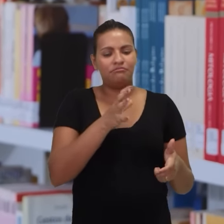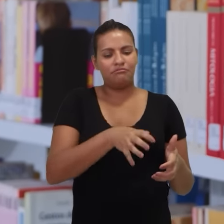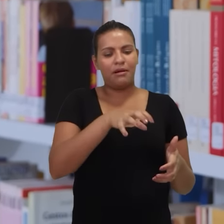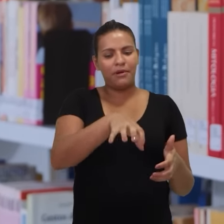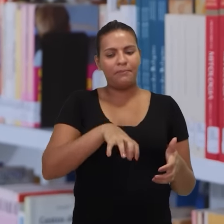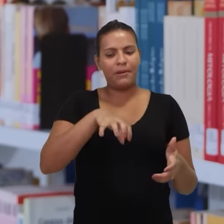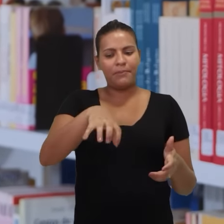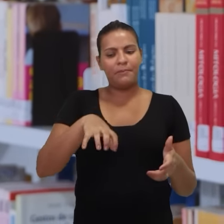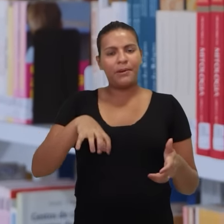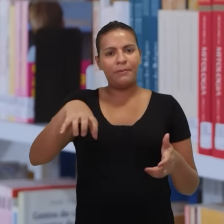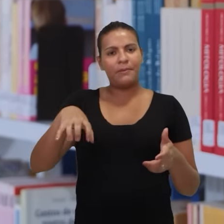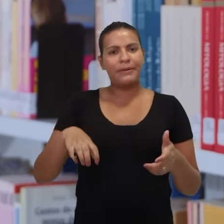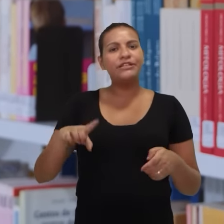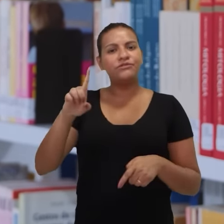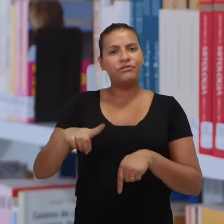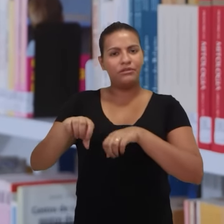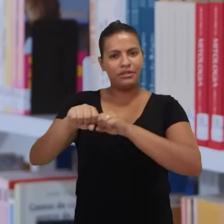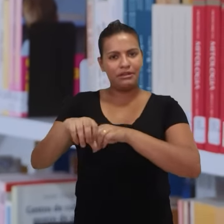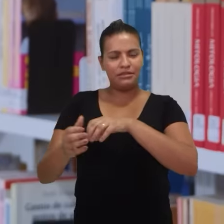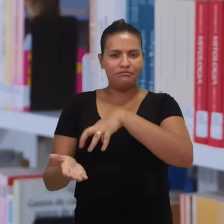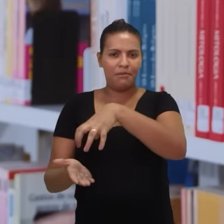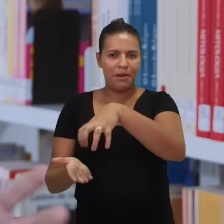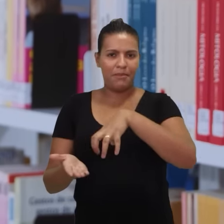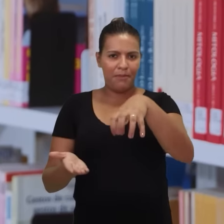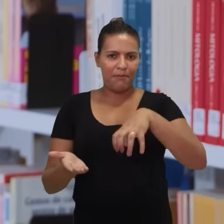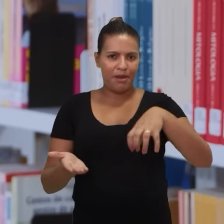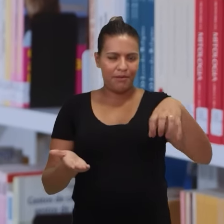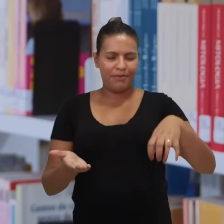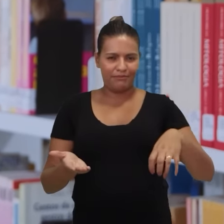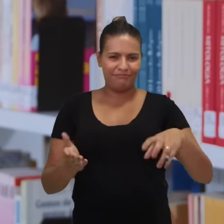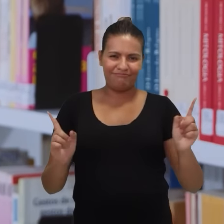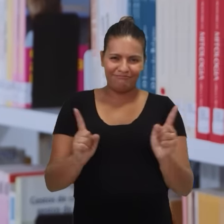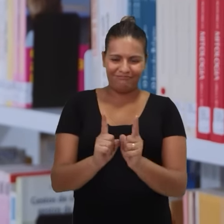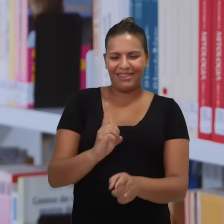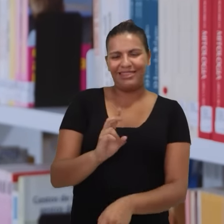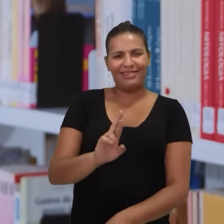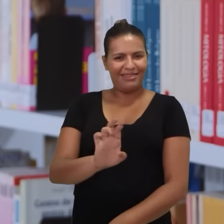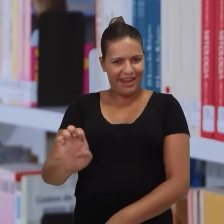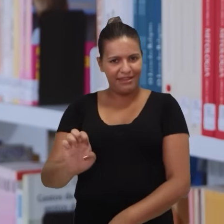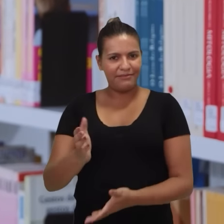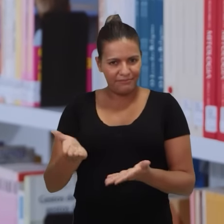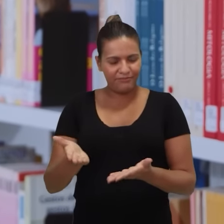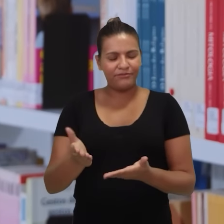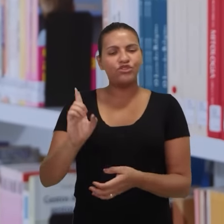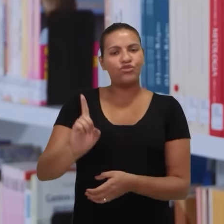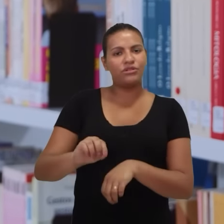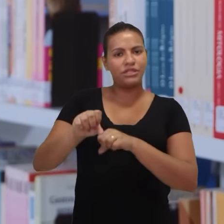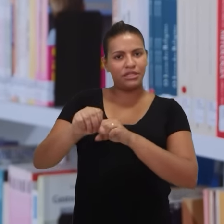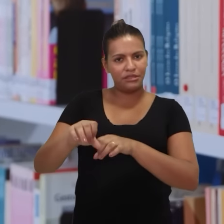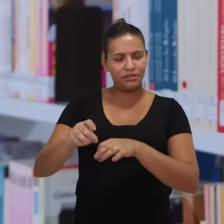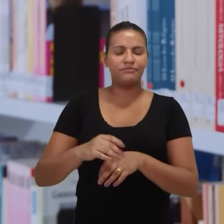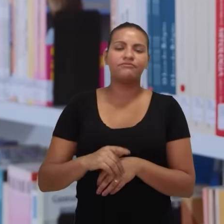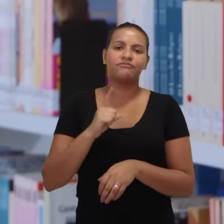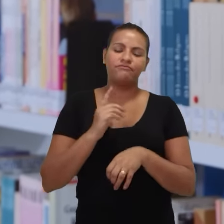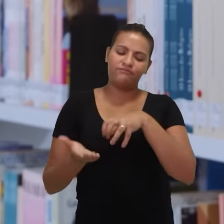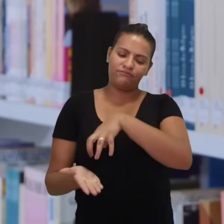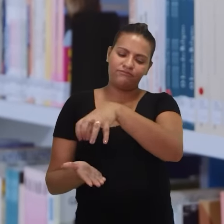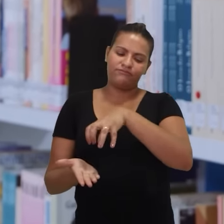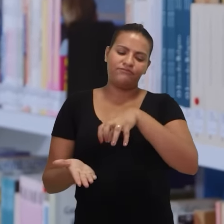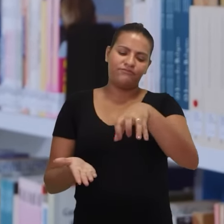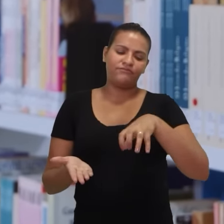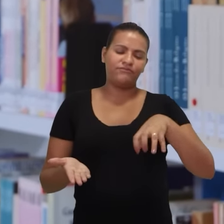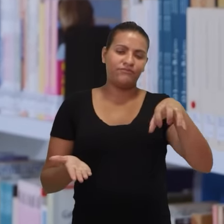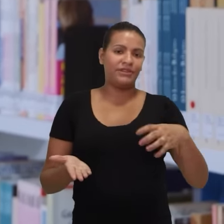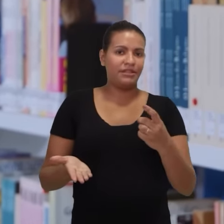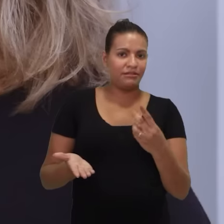regiões, são 13 diretorias regionais de ensino. E cada DRE é dividida em unidades menores, que são